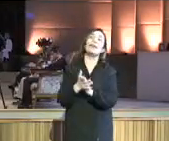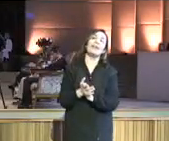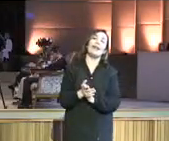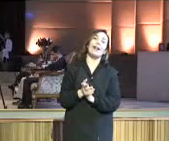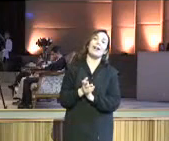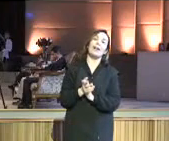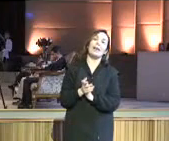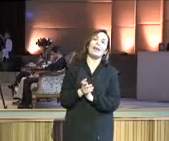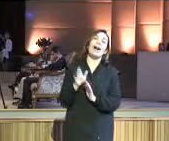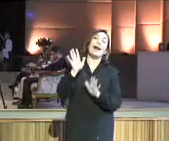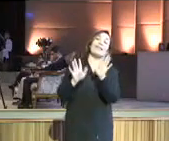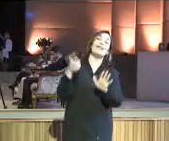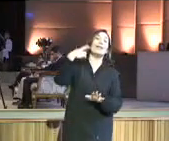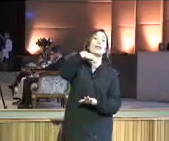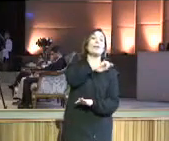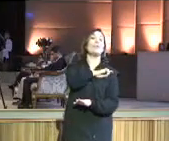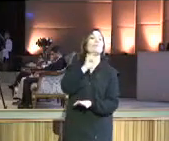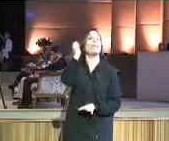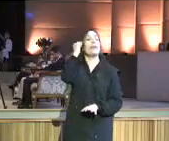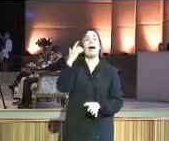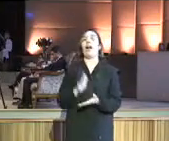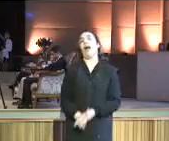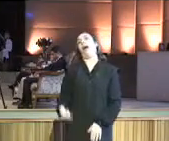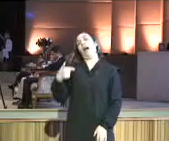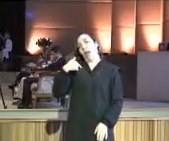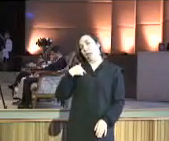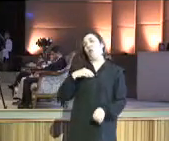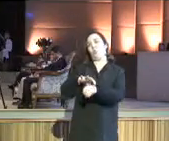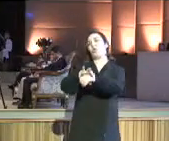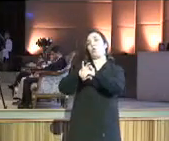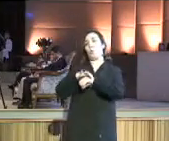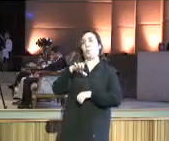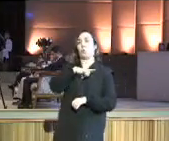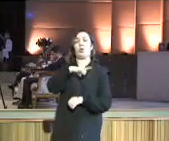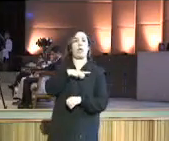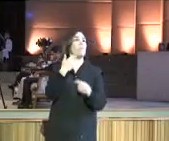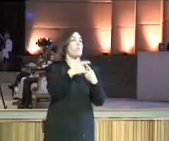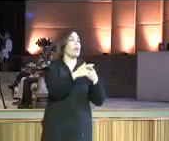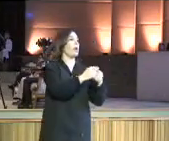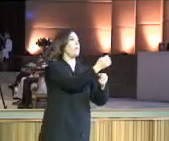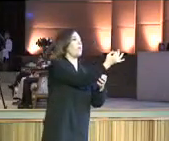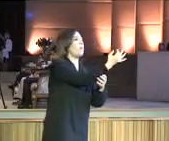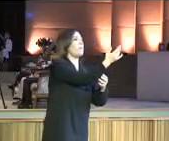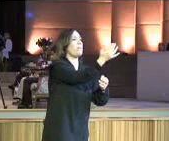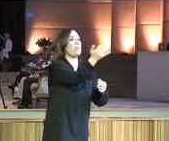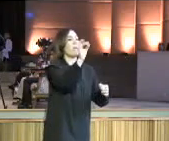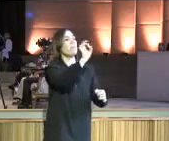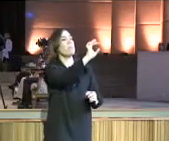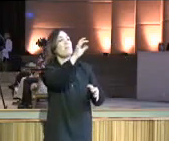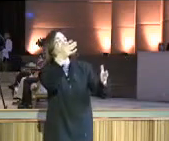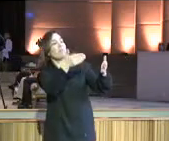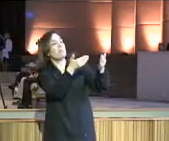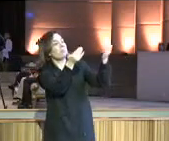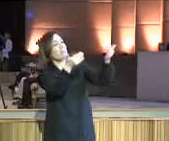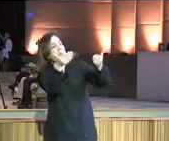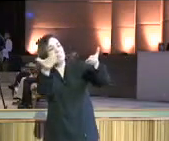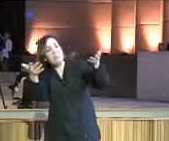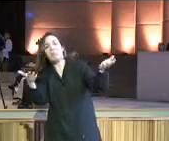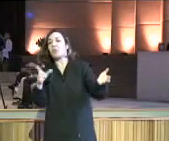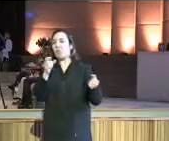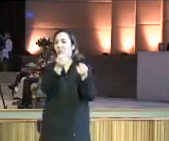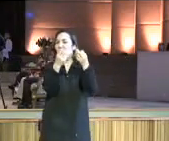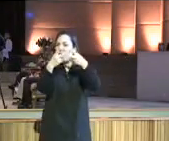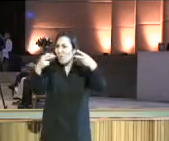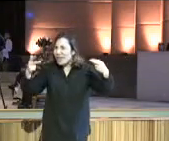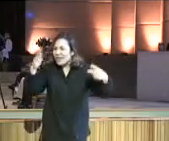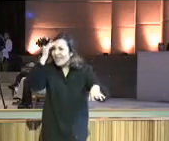poderiam ser de alguma maneira a nossa segurança, até que alguma coisa nova acontece, e